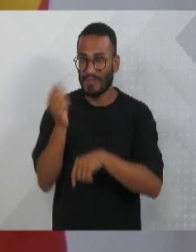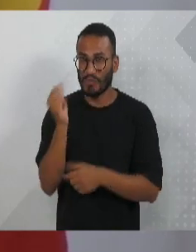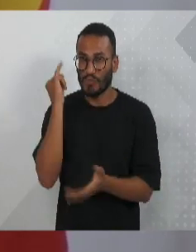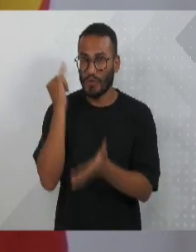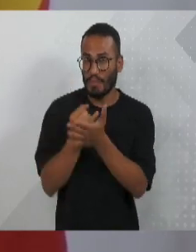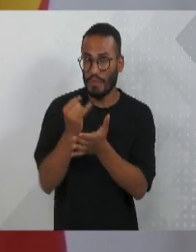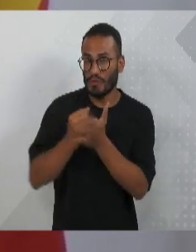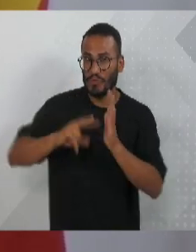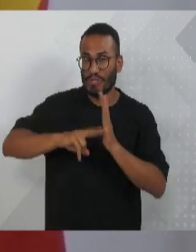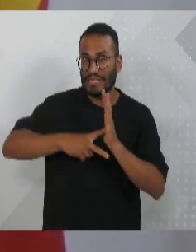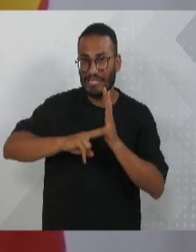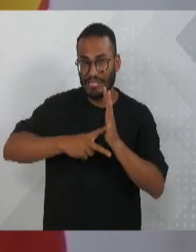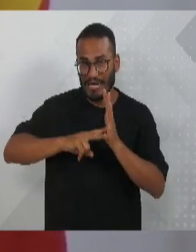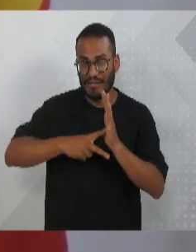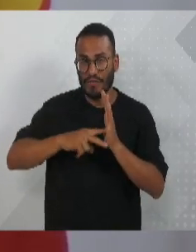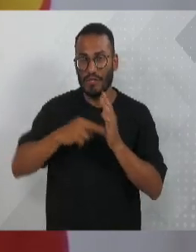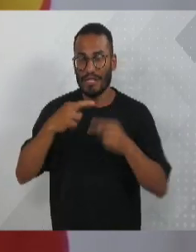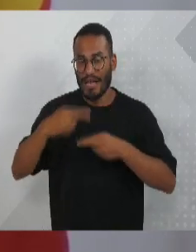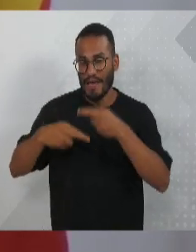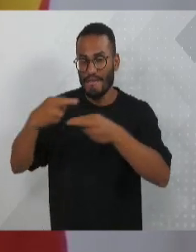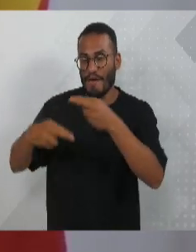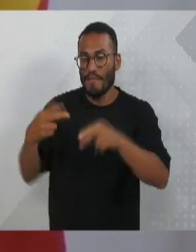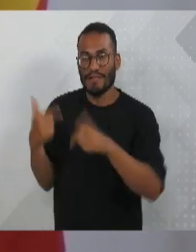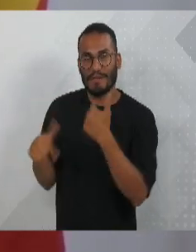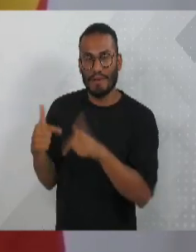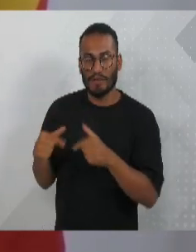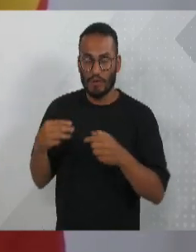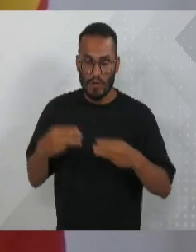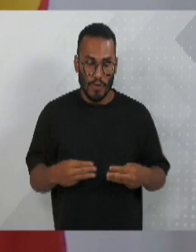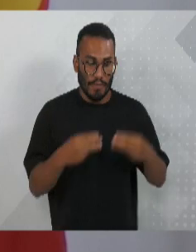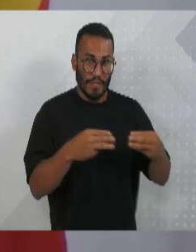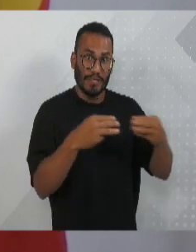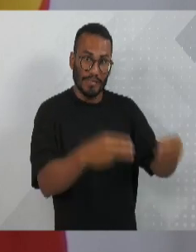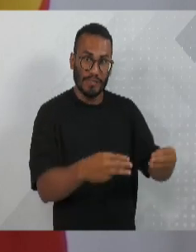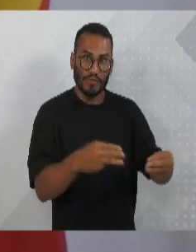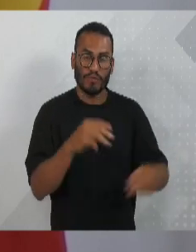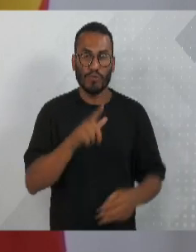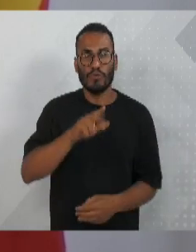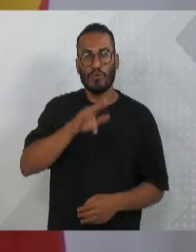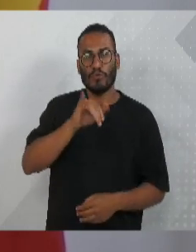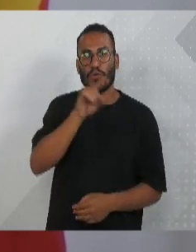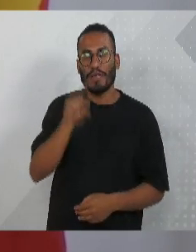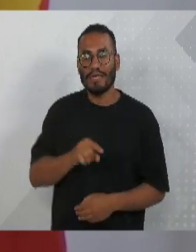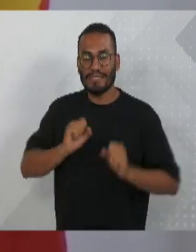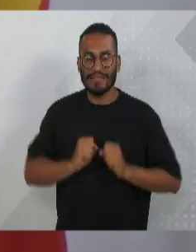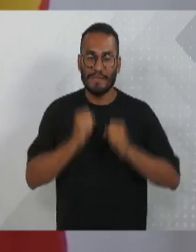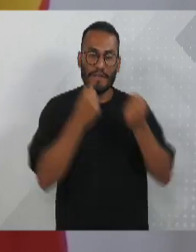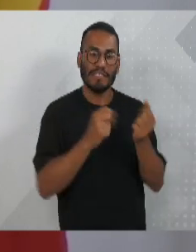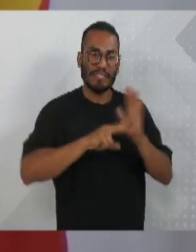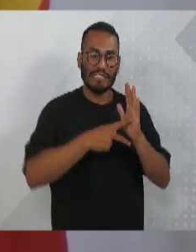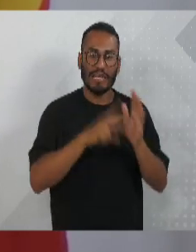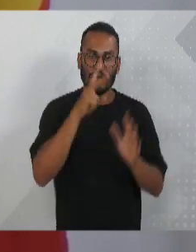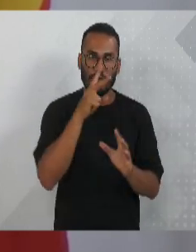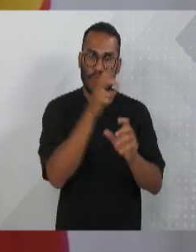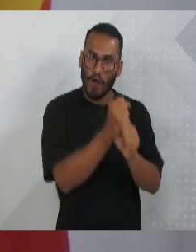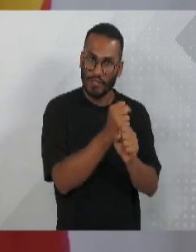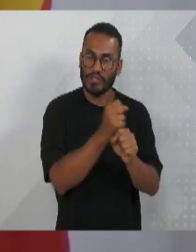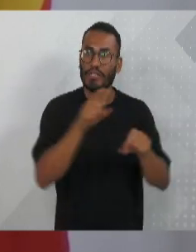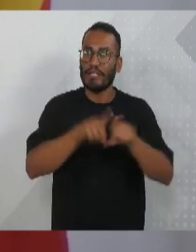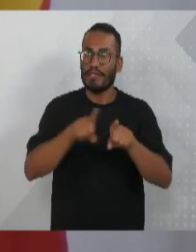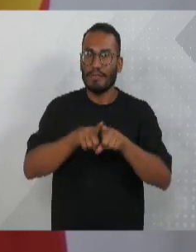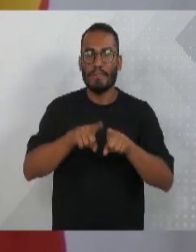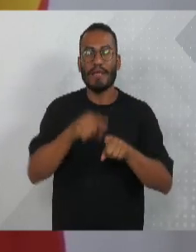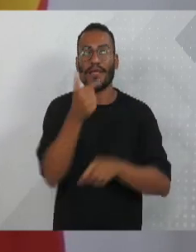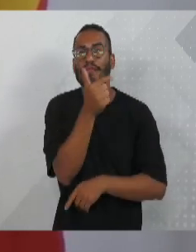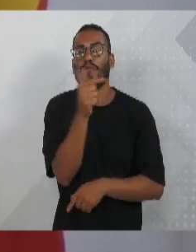imposto sindical da reforma trabalhista. O ministro do Trabalho, Luiz Marinho, defende sindicatos fortes e afirma que